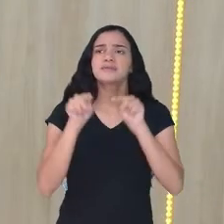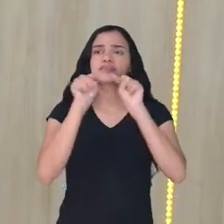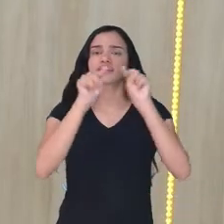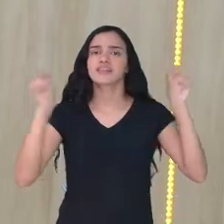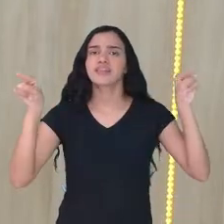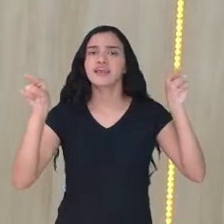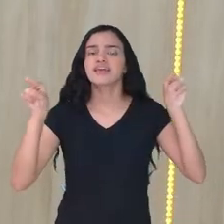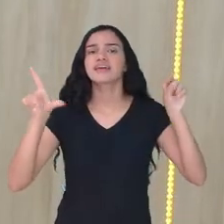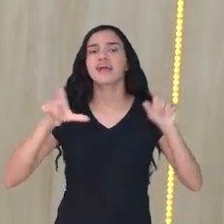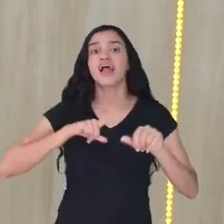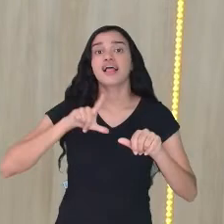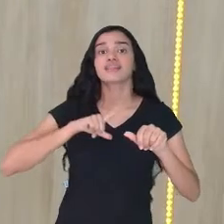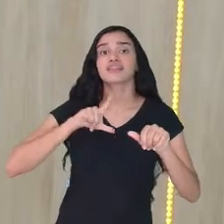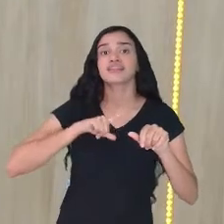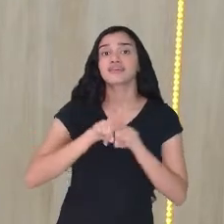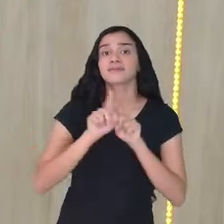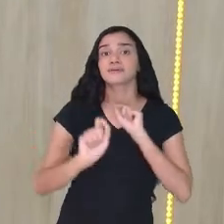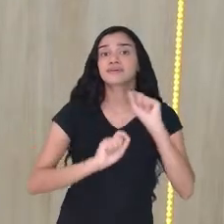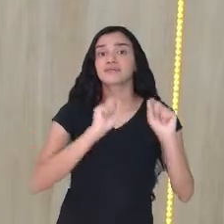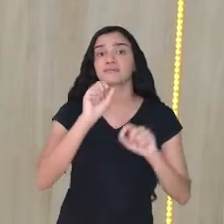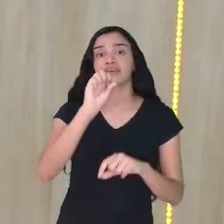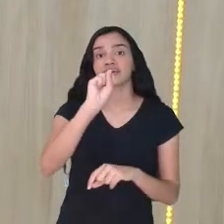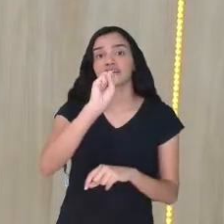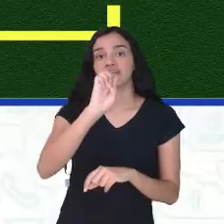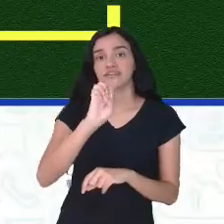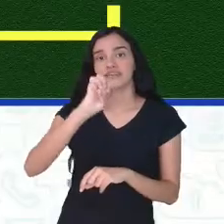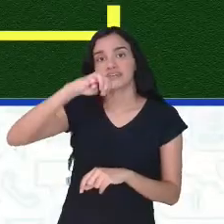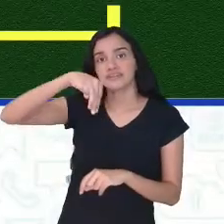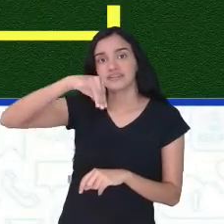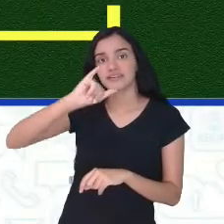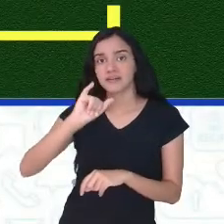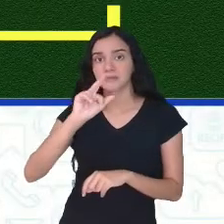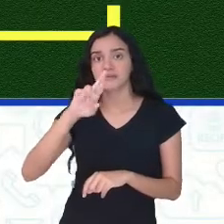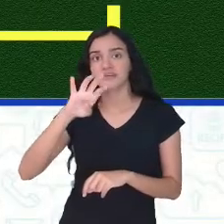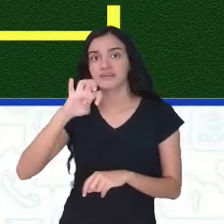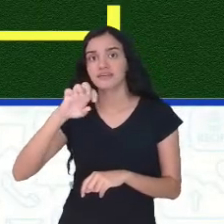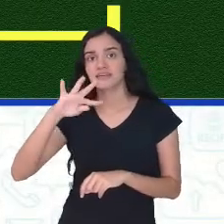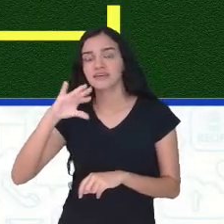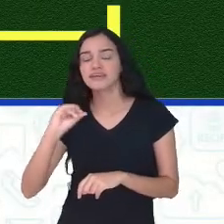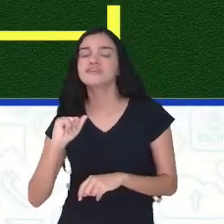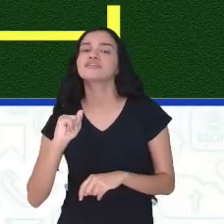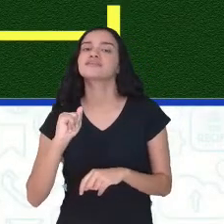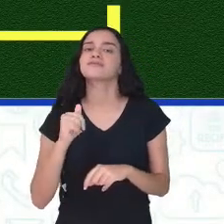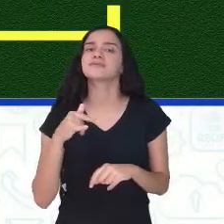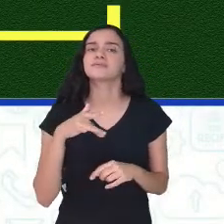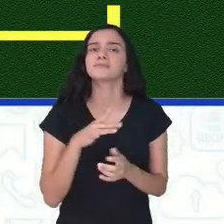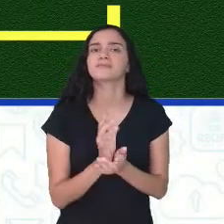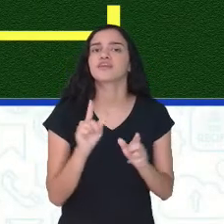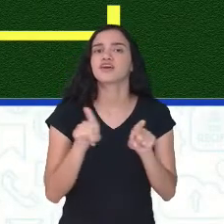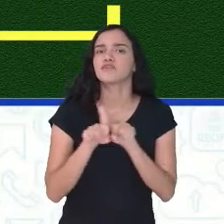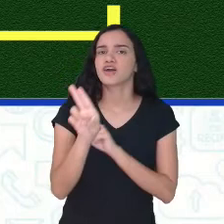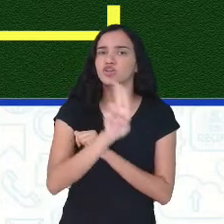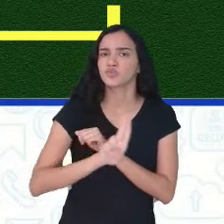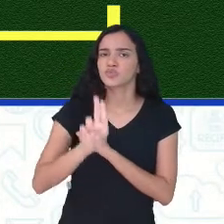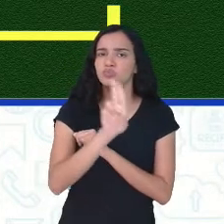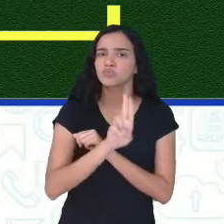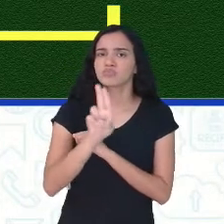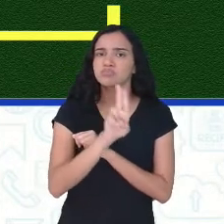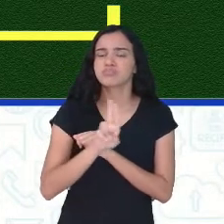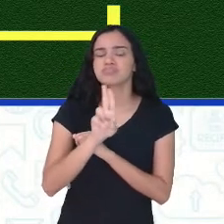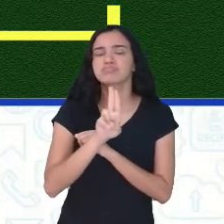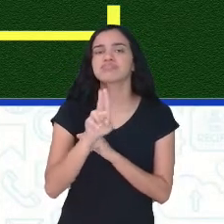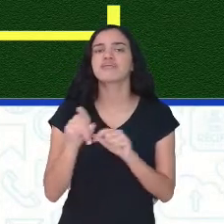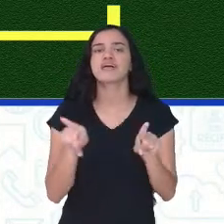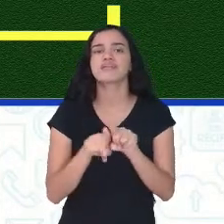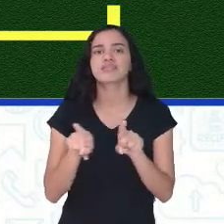nós temos a semi-reta. Gente, a gente vai usar reta e semi-reta tanto na parte de álgebra